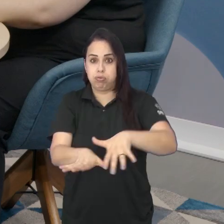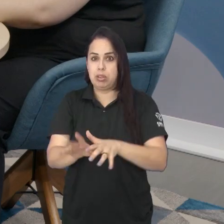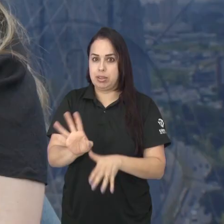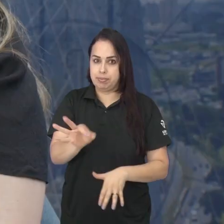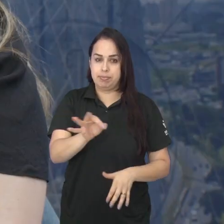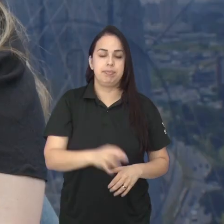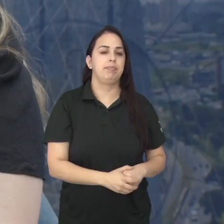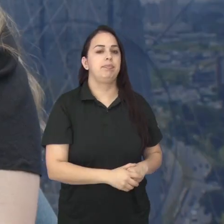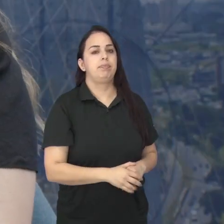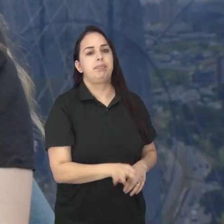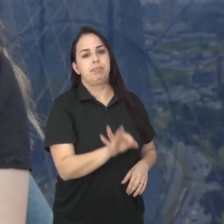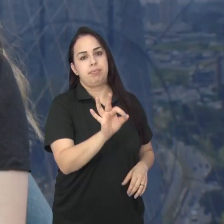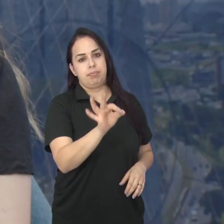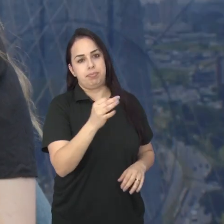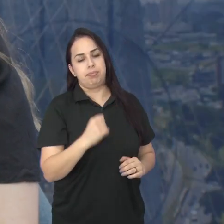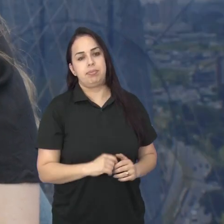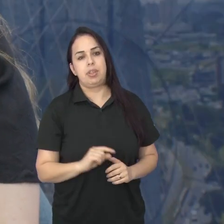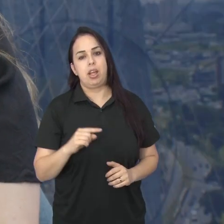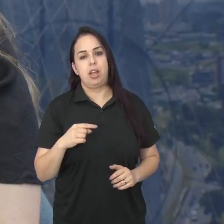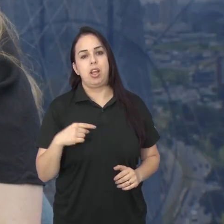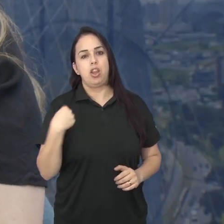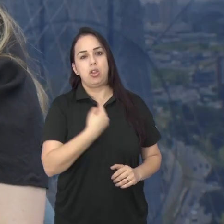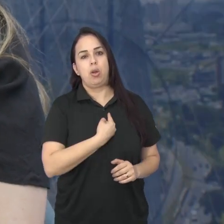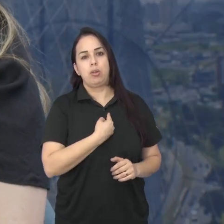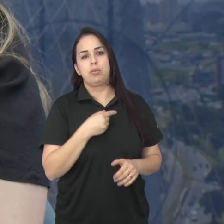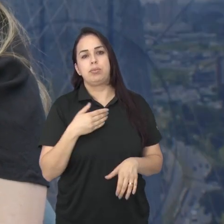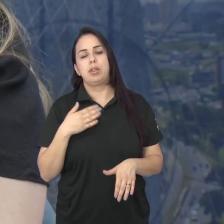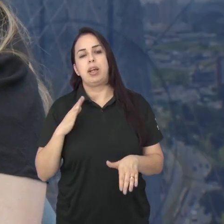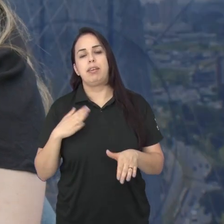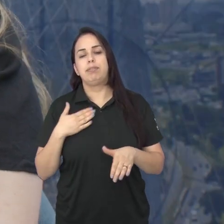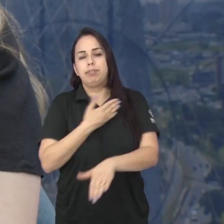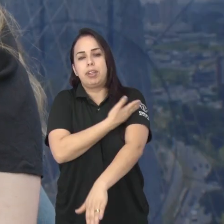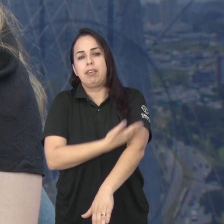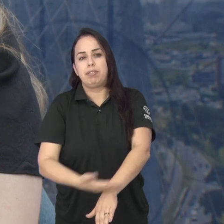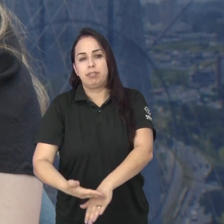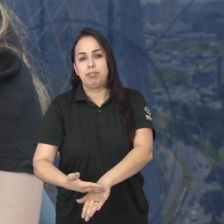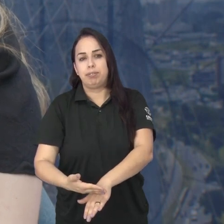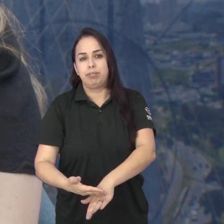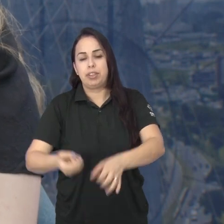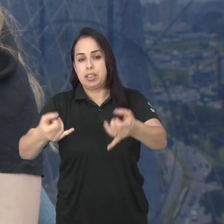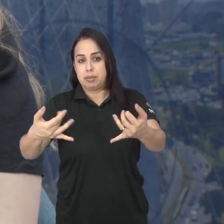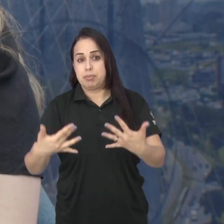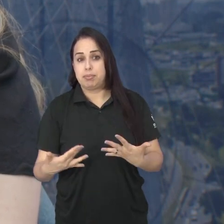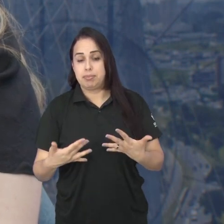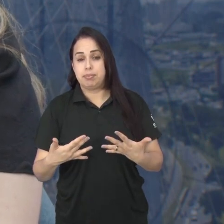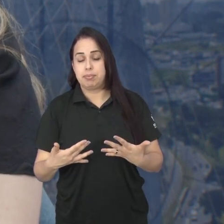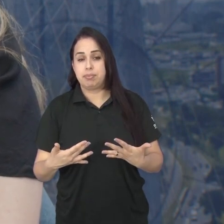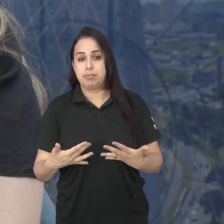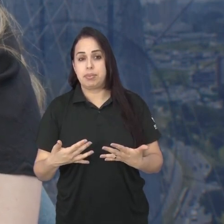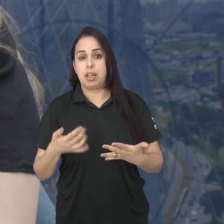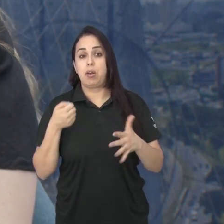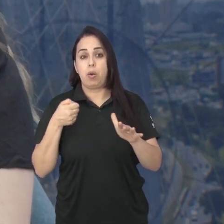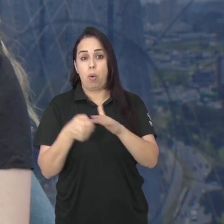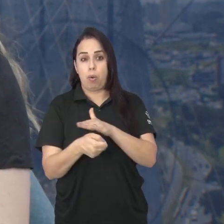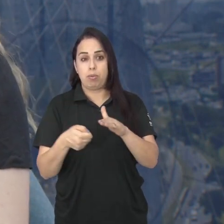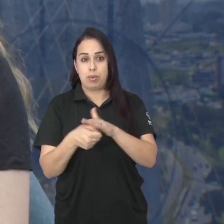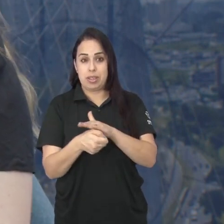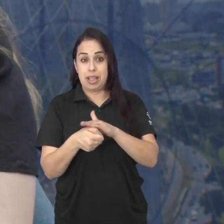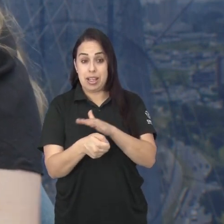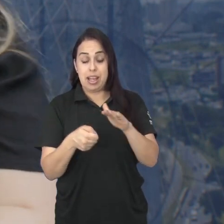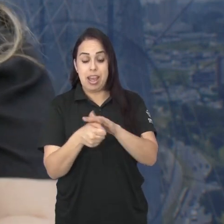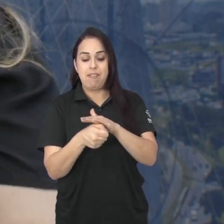Uhum. Exatamente. A gente costuma falar que vale o investimento